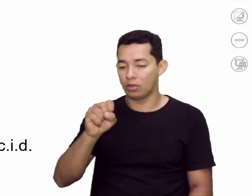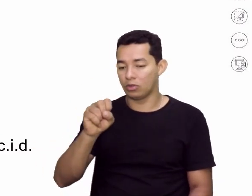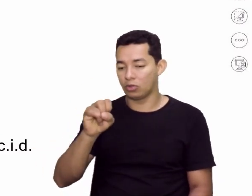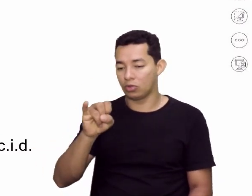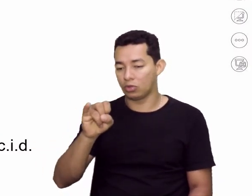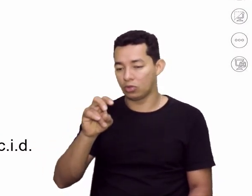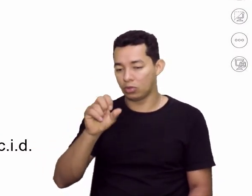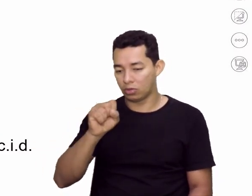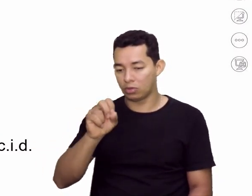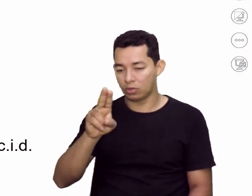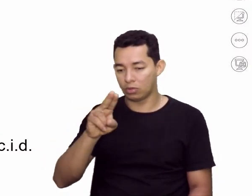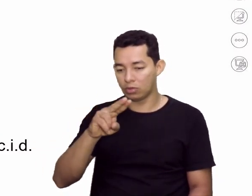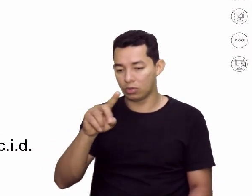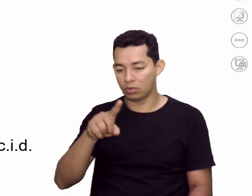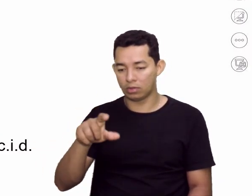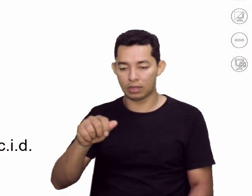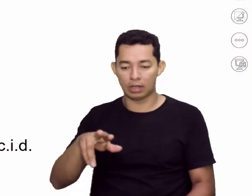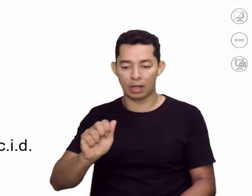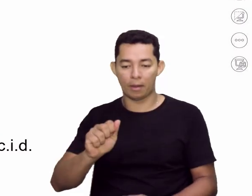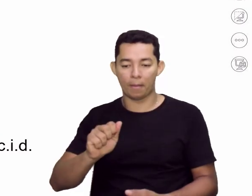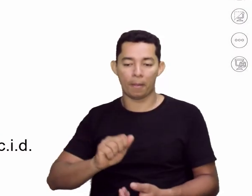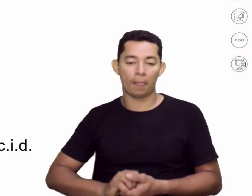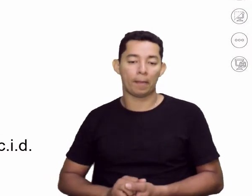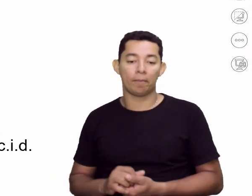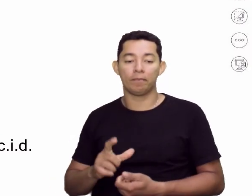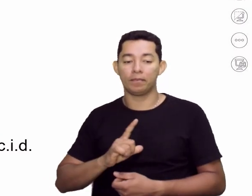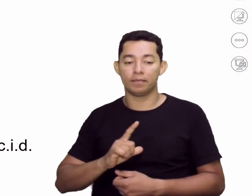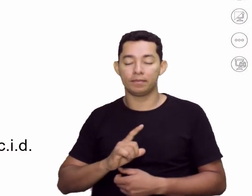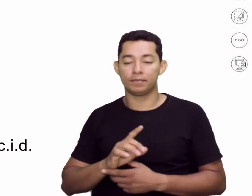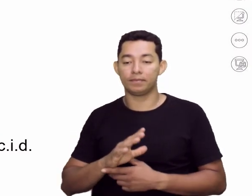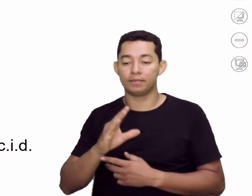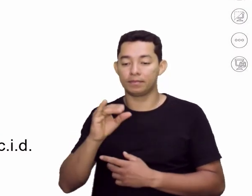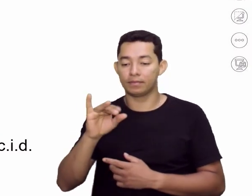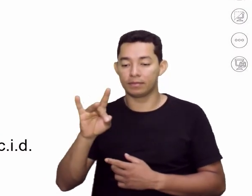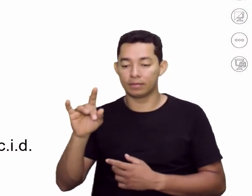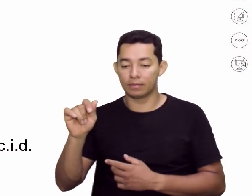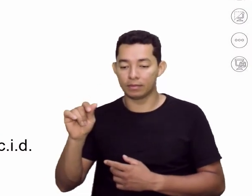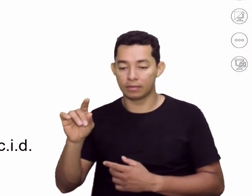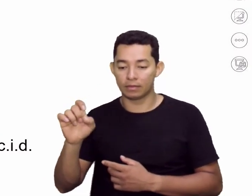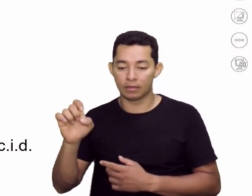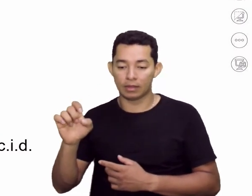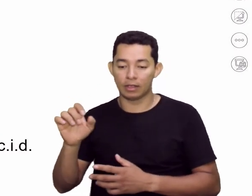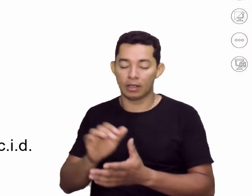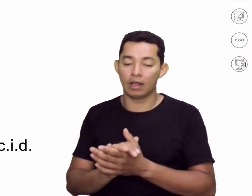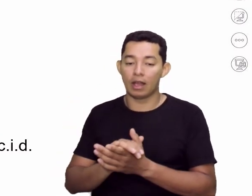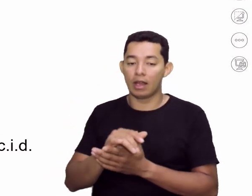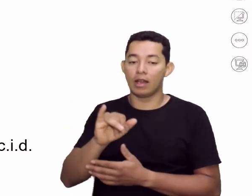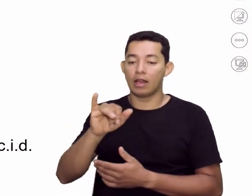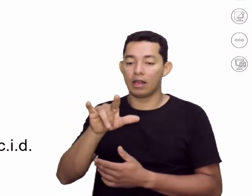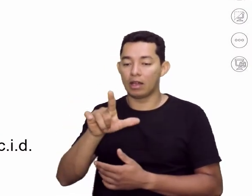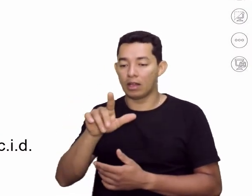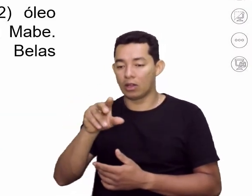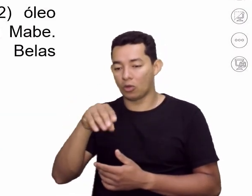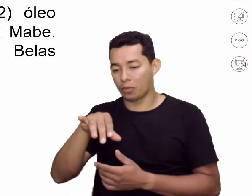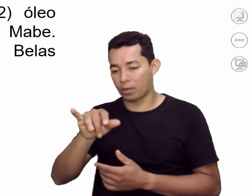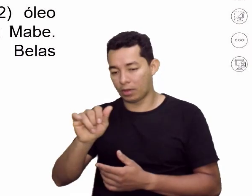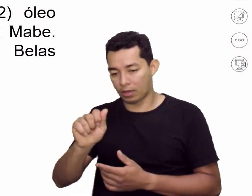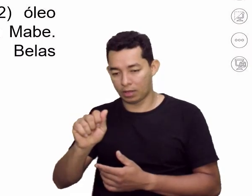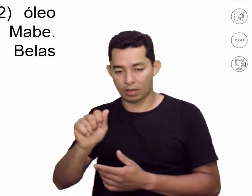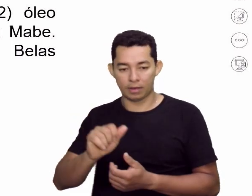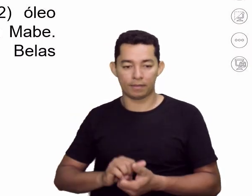Cidade Iluminada, do Antônio Bandeira, Olho sobre Tela. Estamos vendo aí o artista, né? E os seus